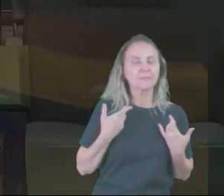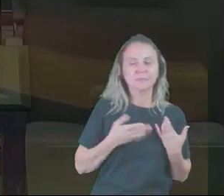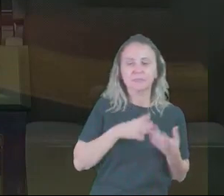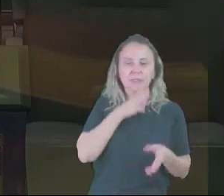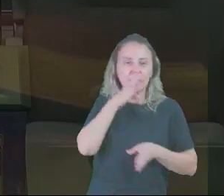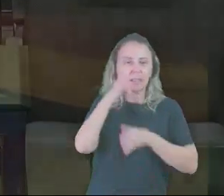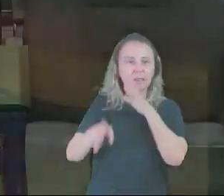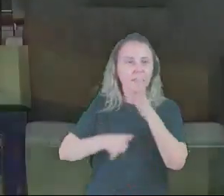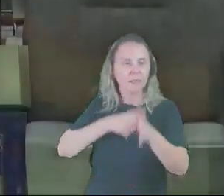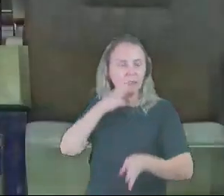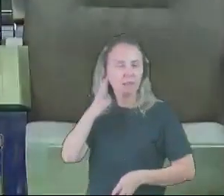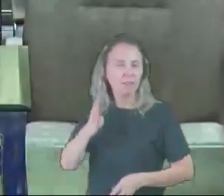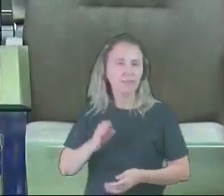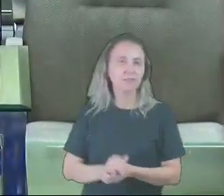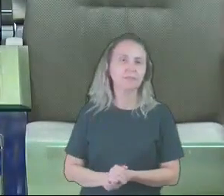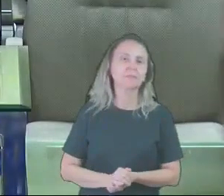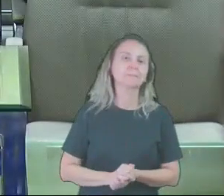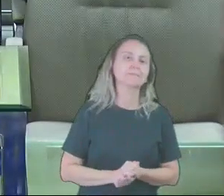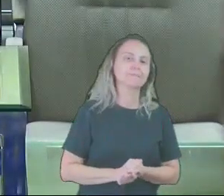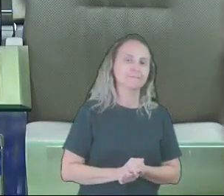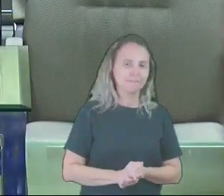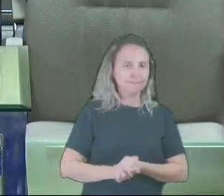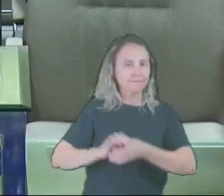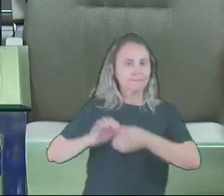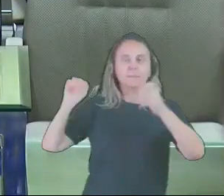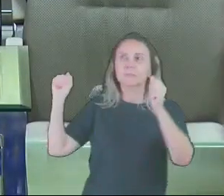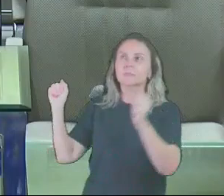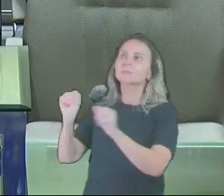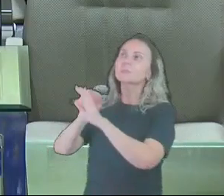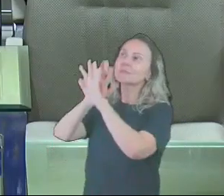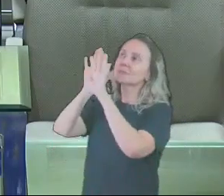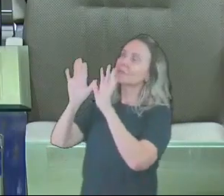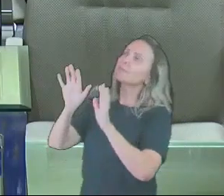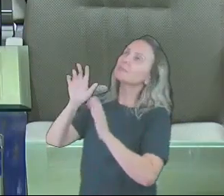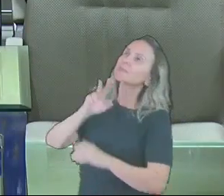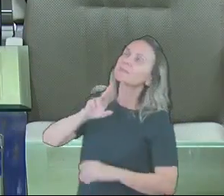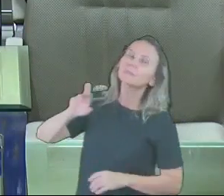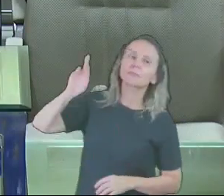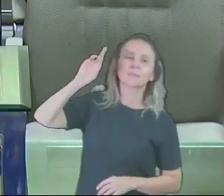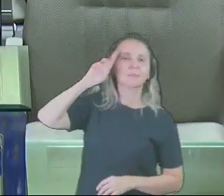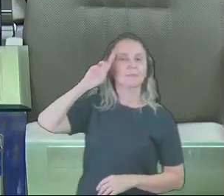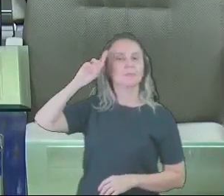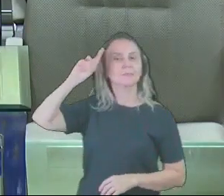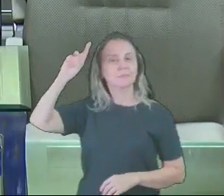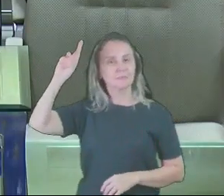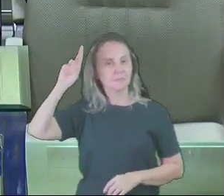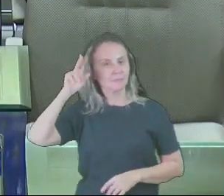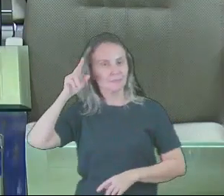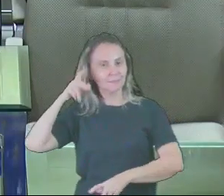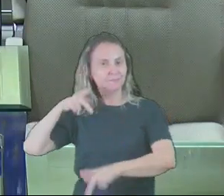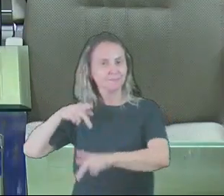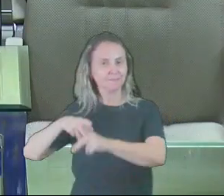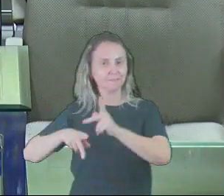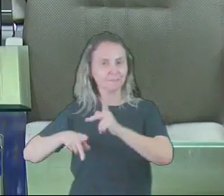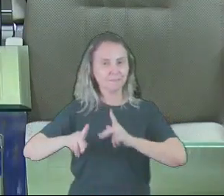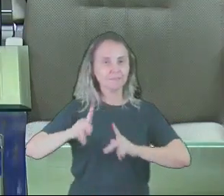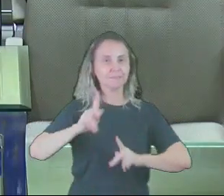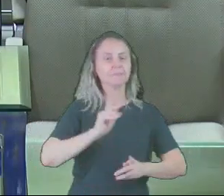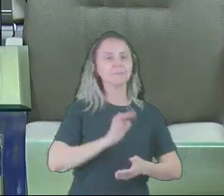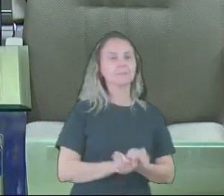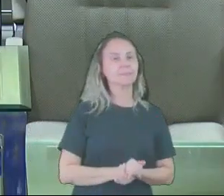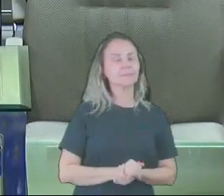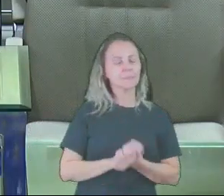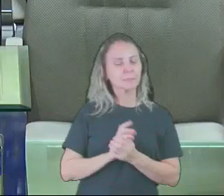dignidades glorificado seja o nome do senhor para sempre o